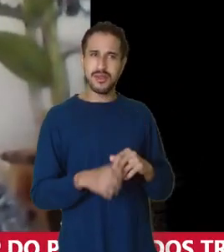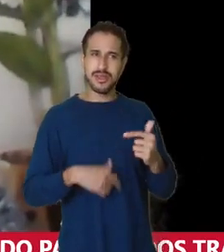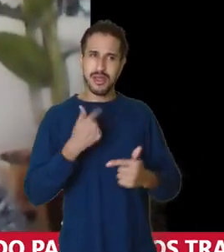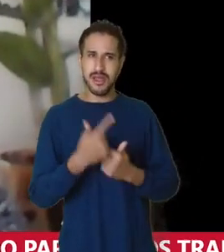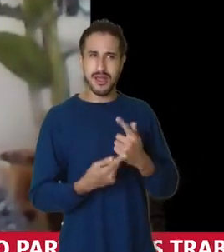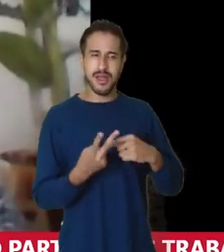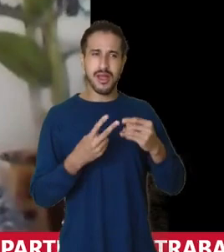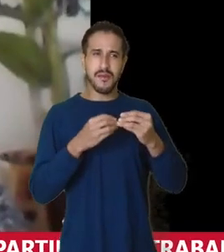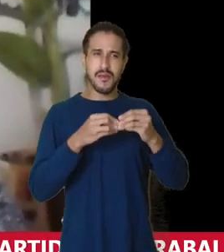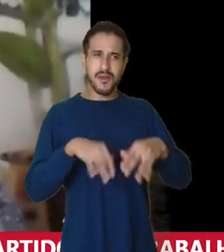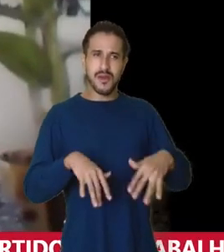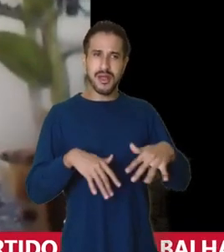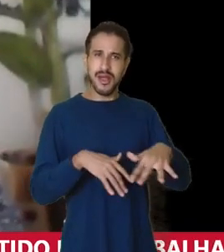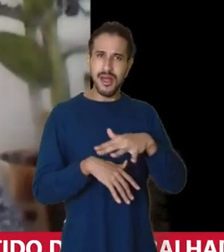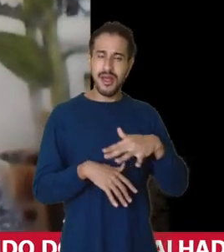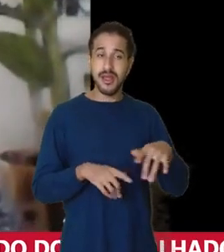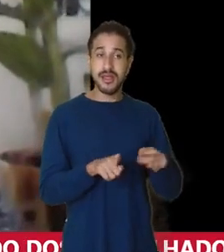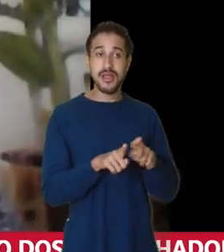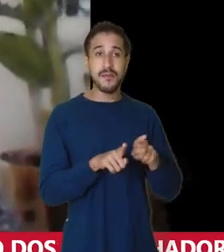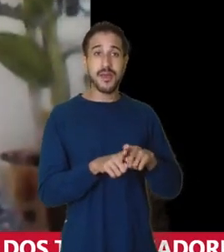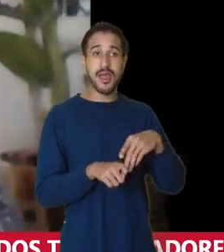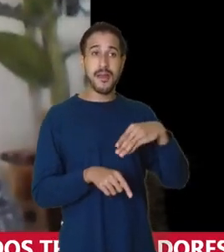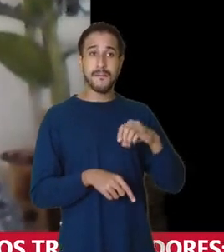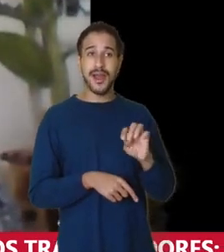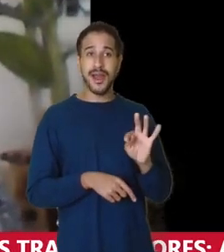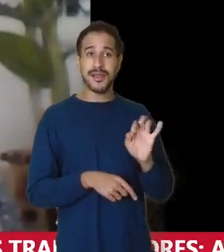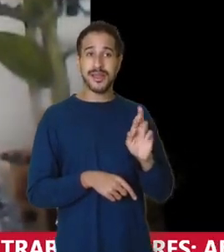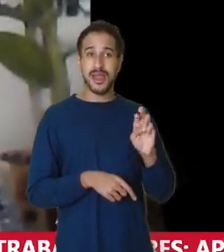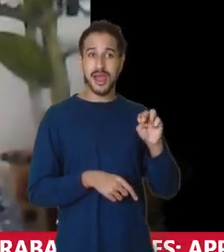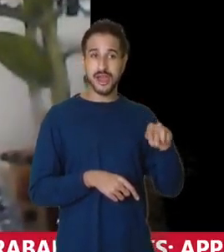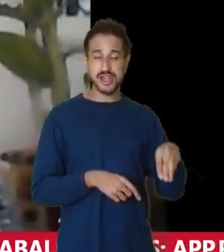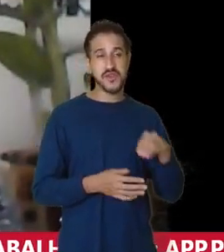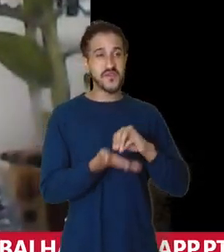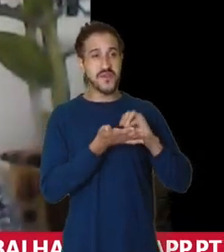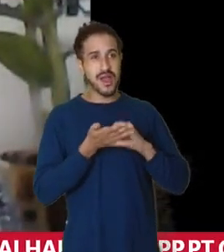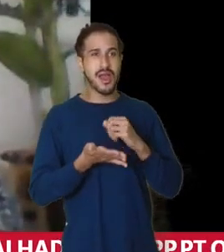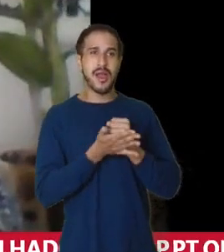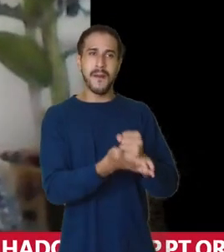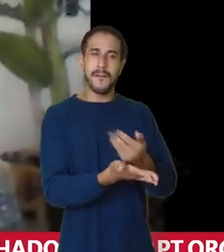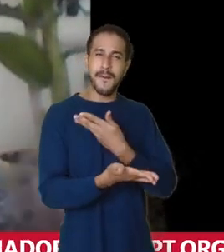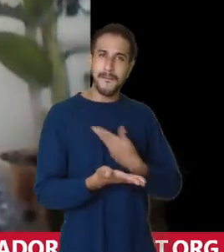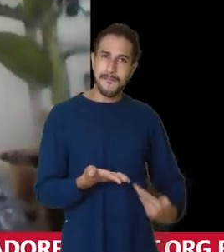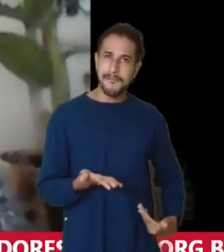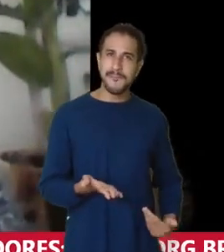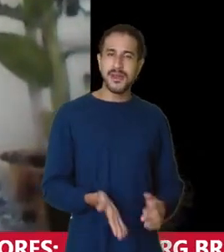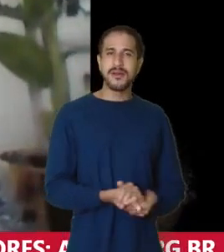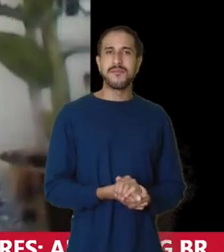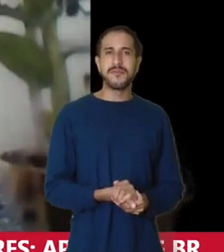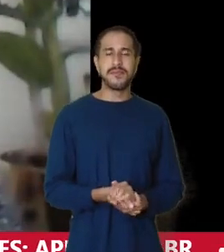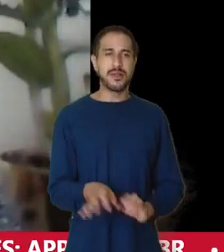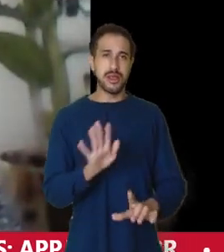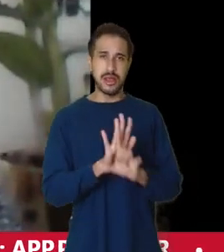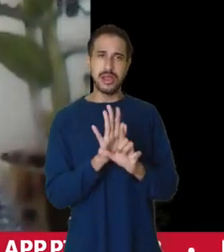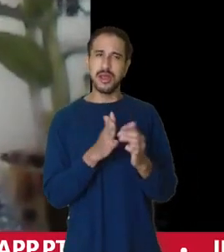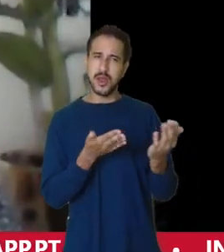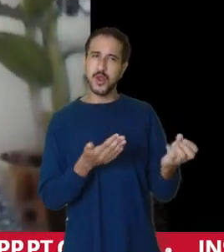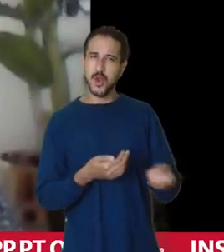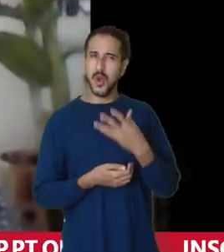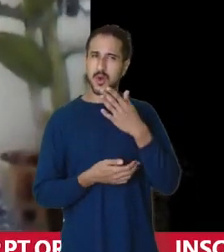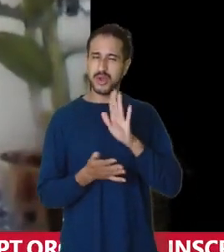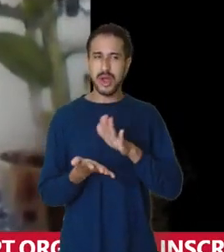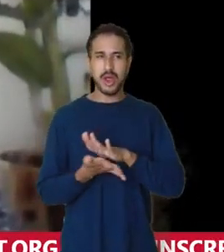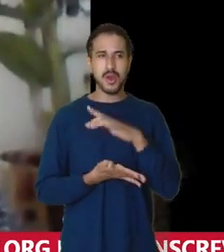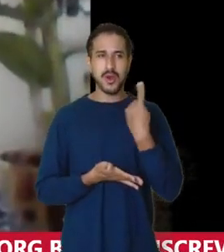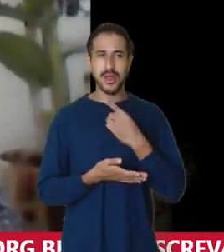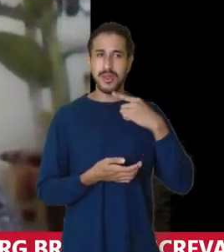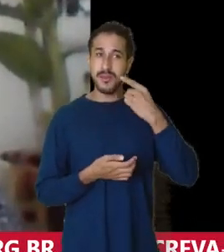emprego, precarização, a própria maternagem, a falta de apoio público, a legislação recente que a nossa